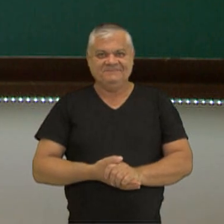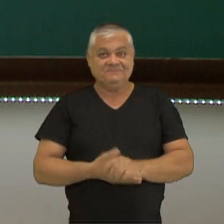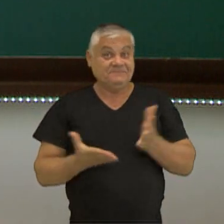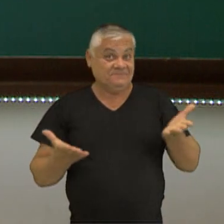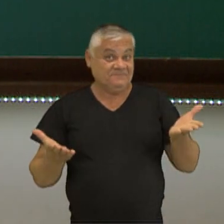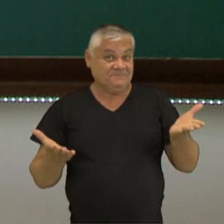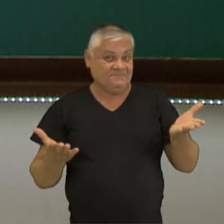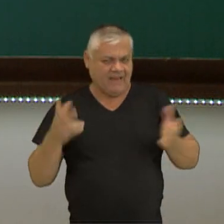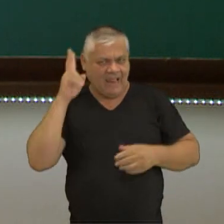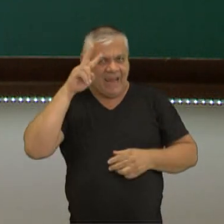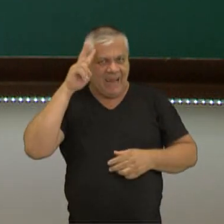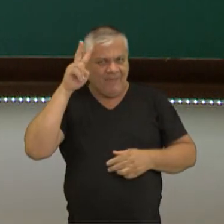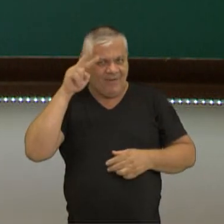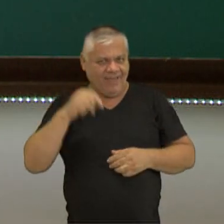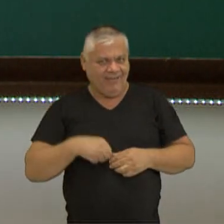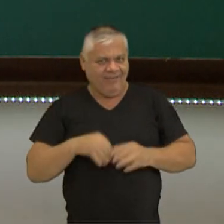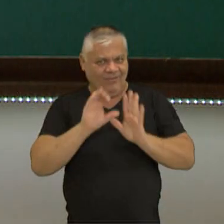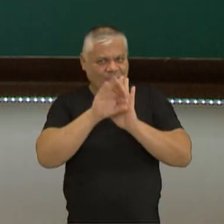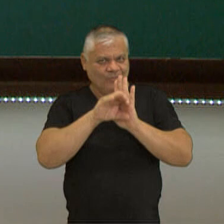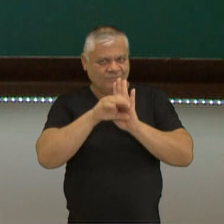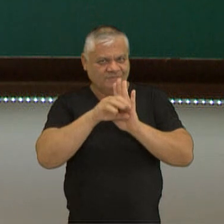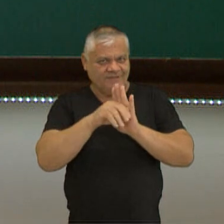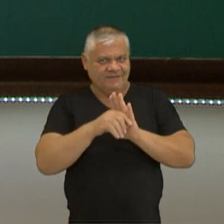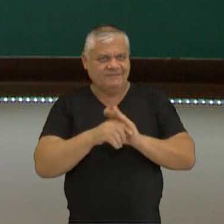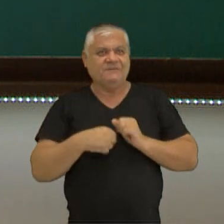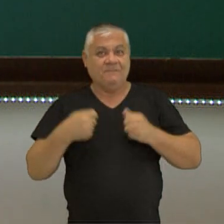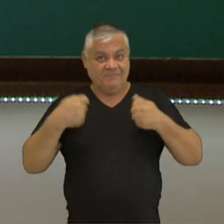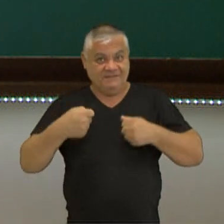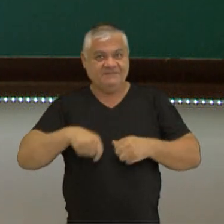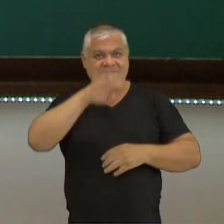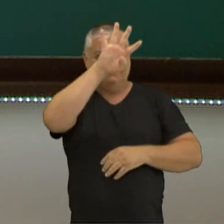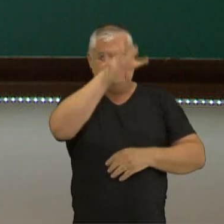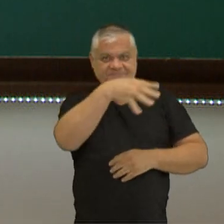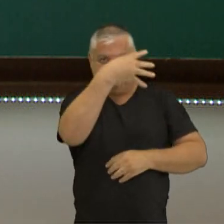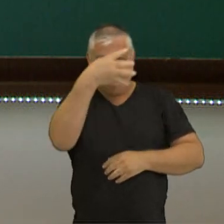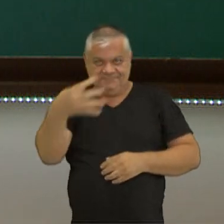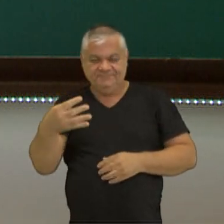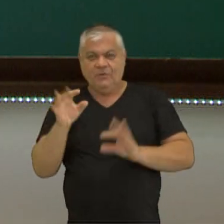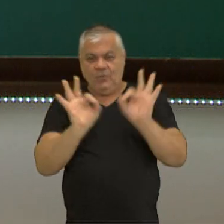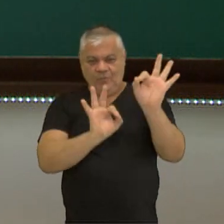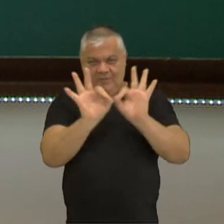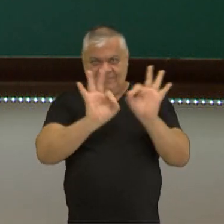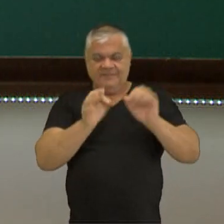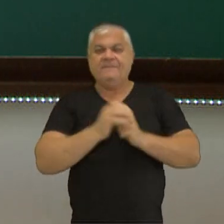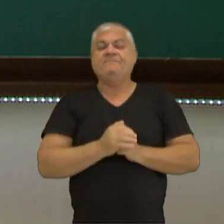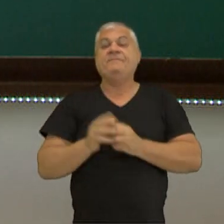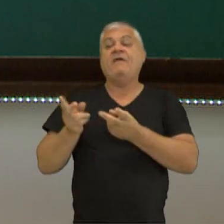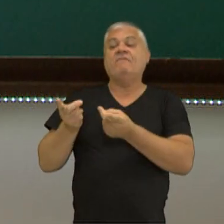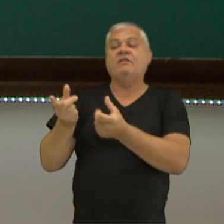E aí, galera, lembrar os conceitos que é muito importante. Então vamos dar uma olhadinha aqui como é que eu organizei. As vendas,